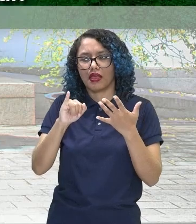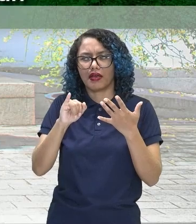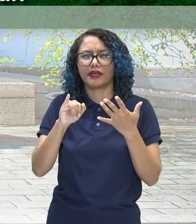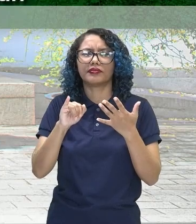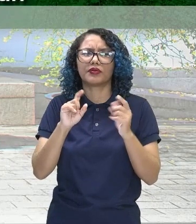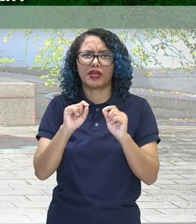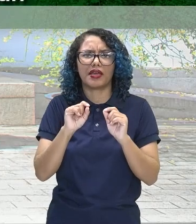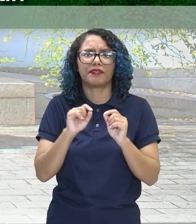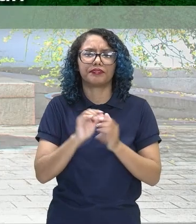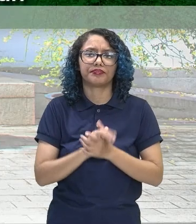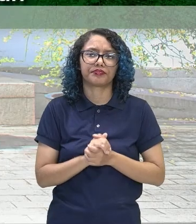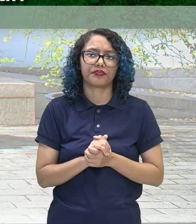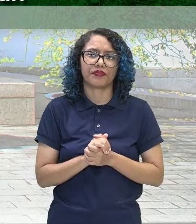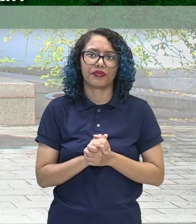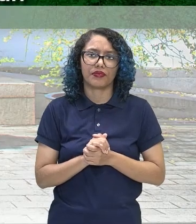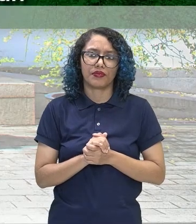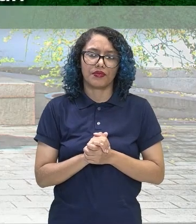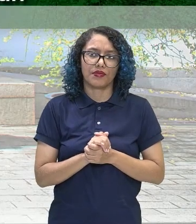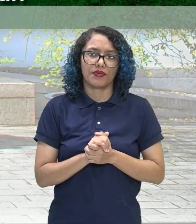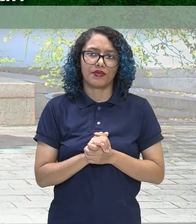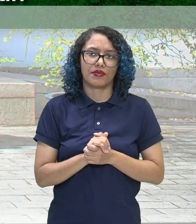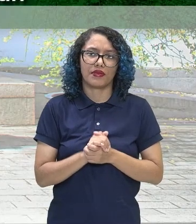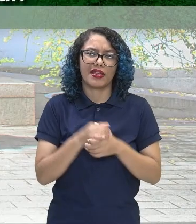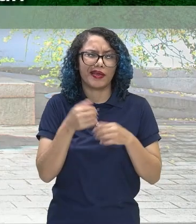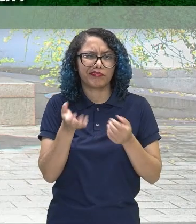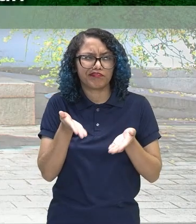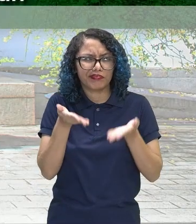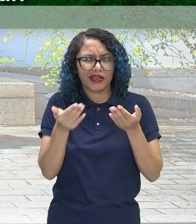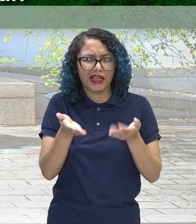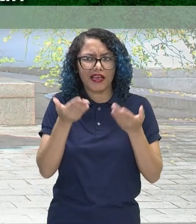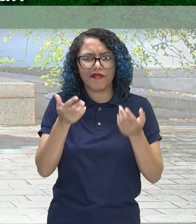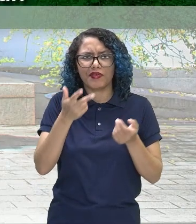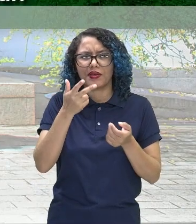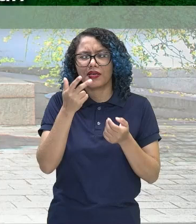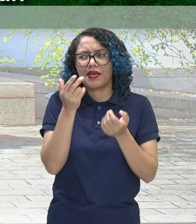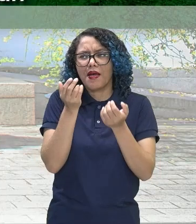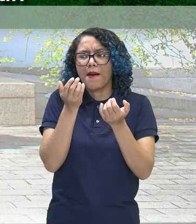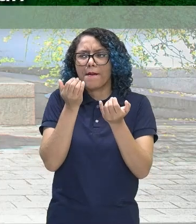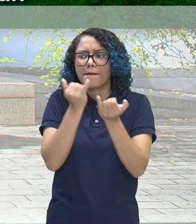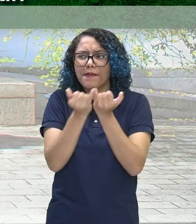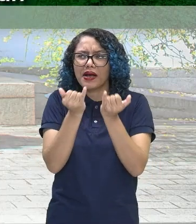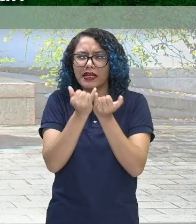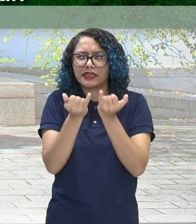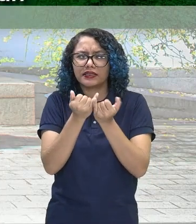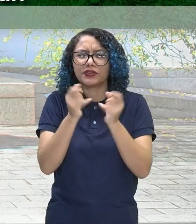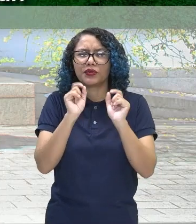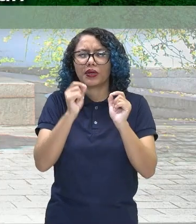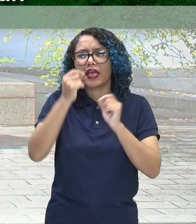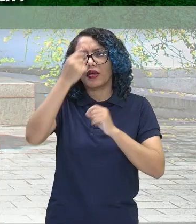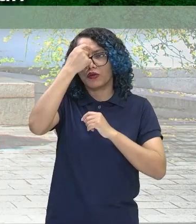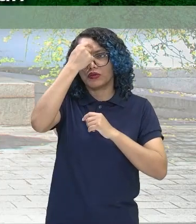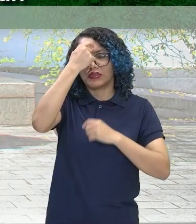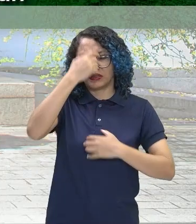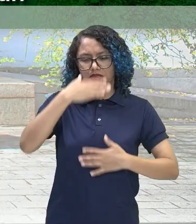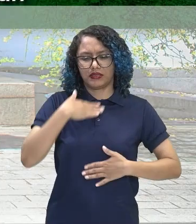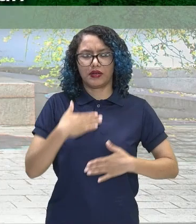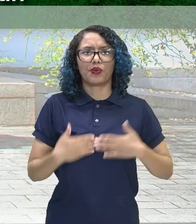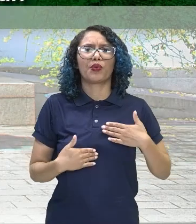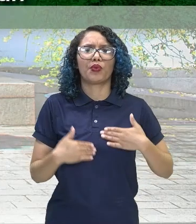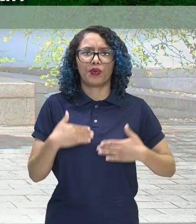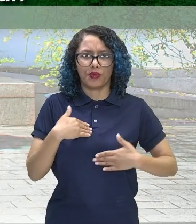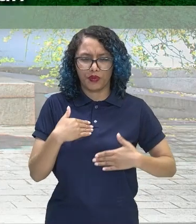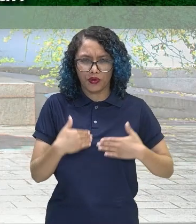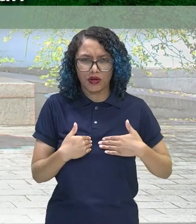gente até consegue ver também como um tipo de ginástica de conscientização corporal, de você saber aí